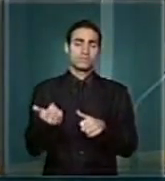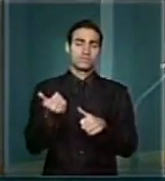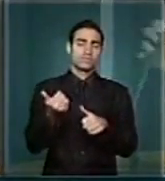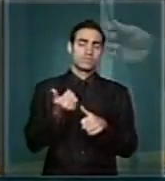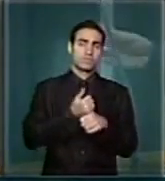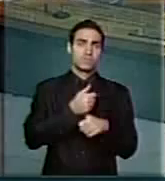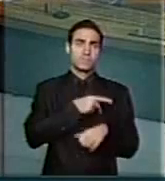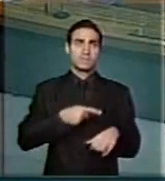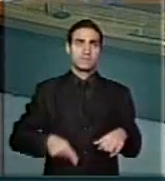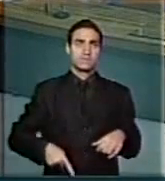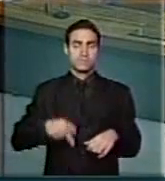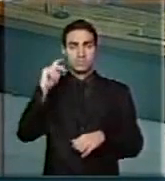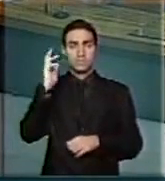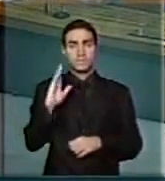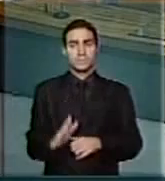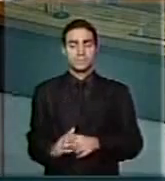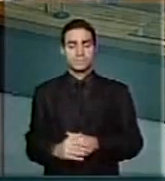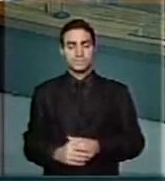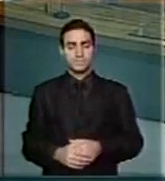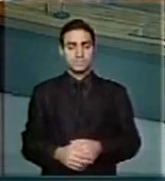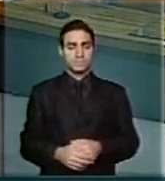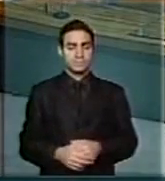Obrigado, presidente.